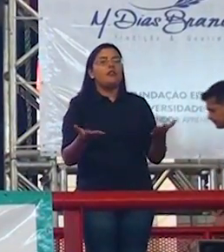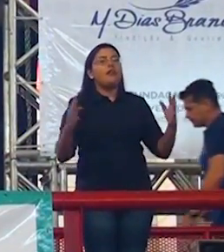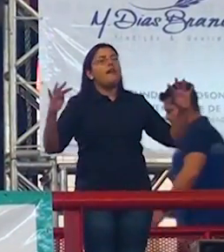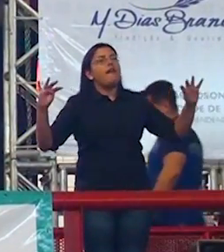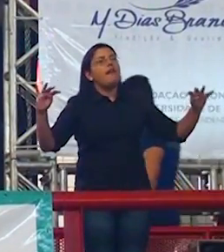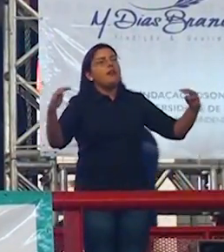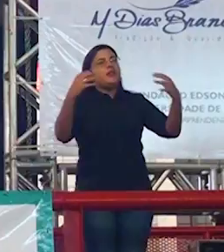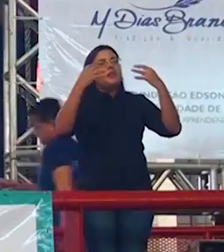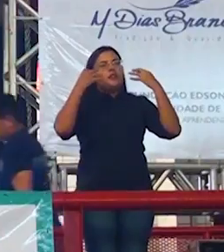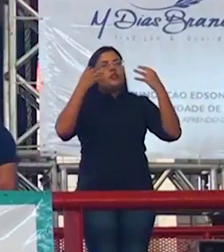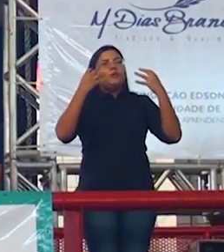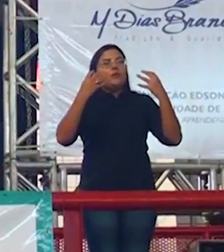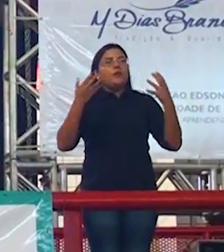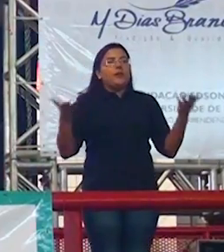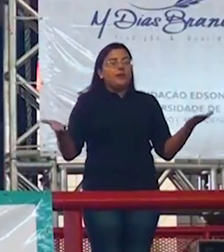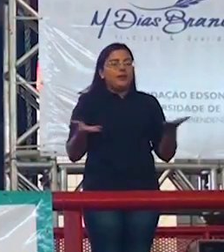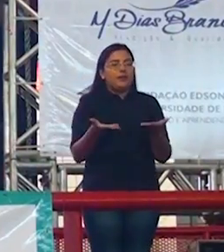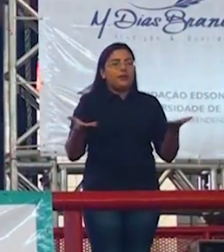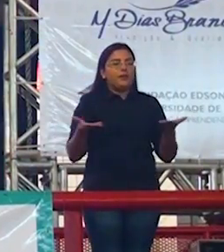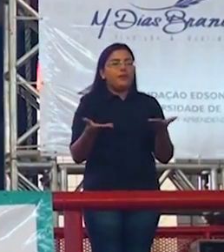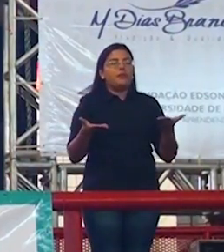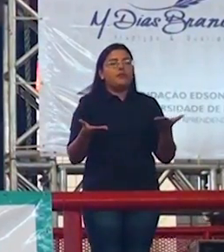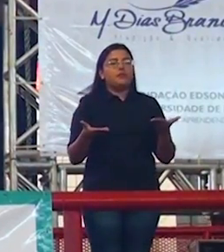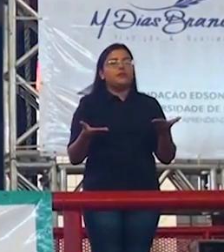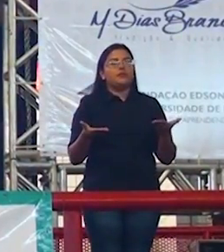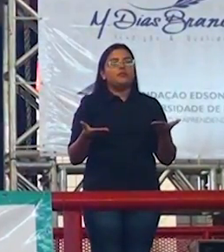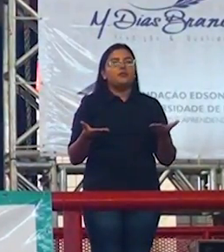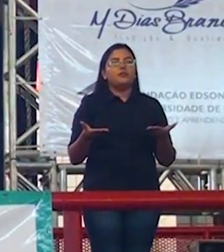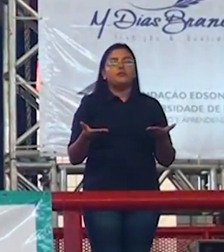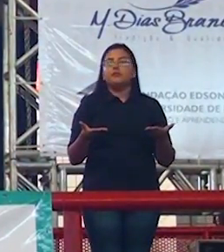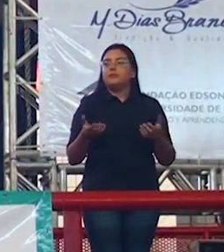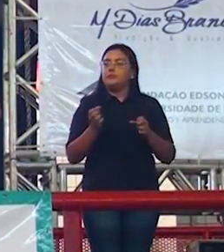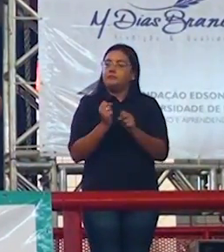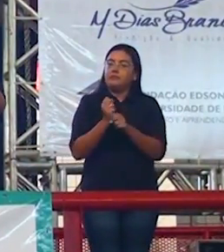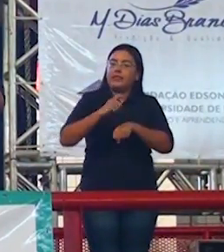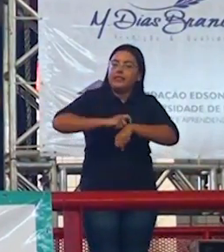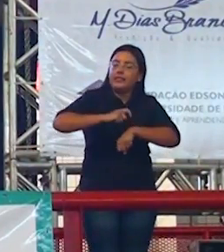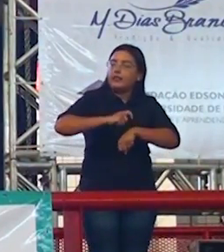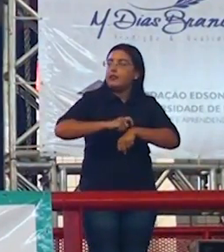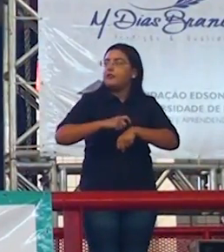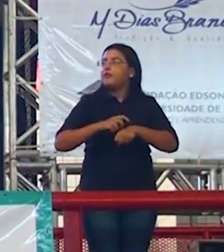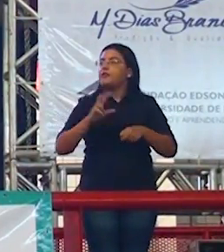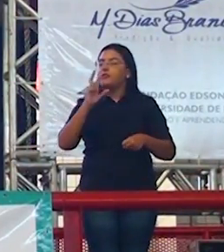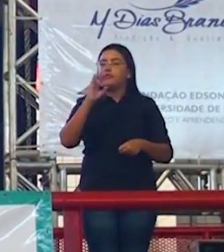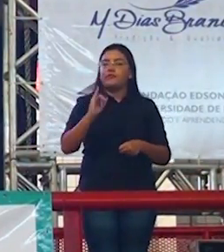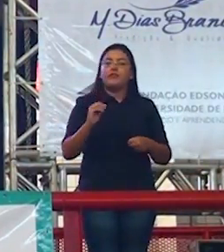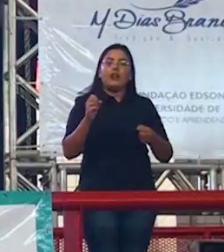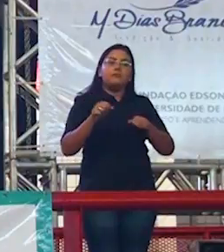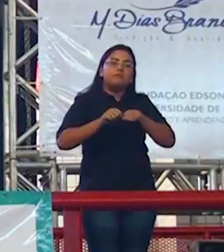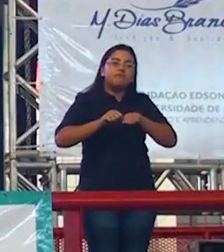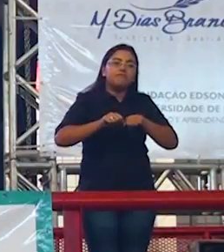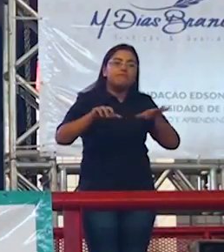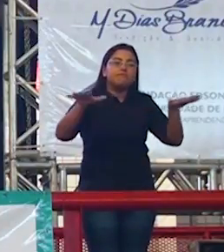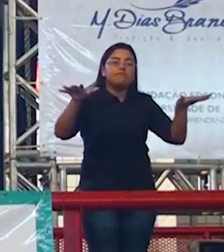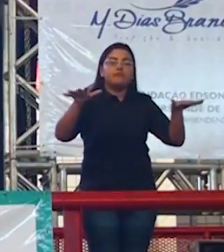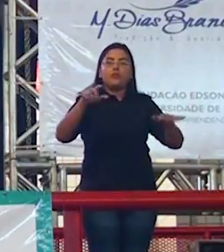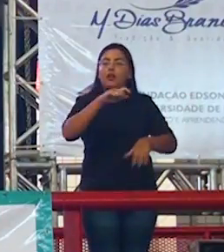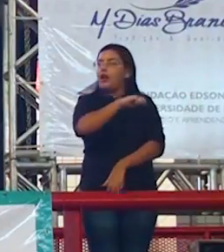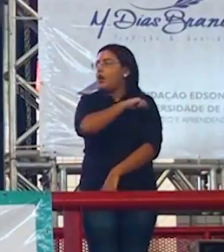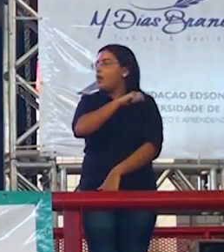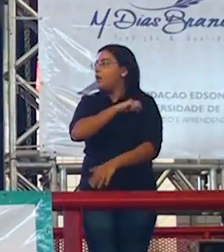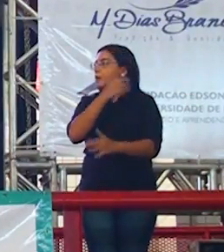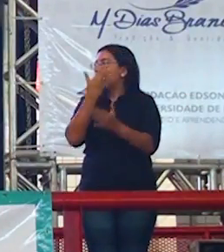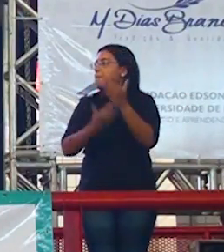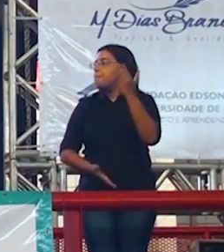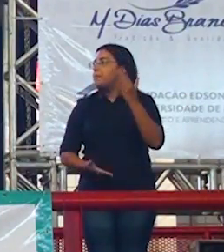prestarem atenção junto comigo, durante aí os próximos minutos, que eu vou compartilhar aqui para vocês, aqui uma aluna que perdeu